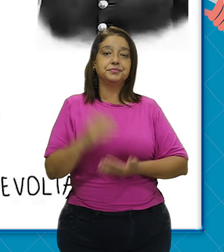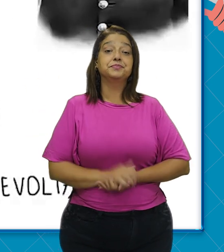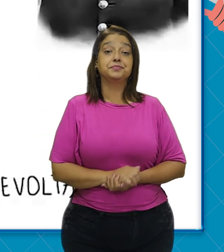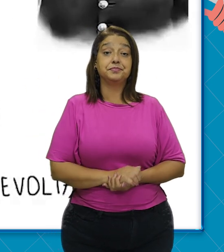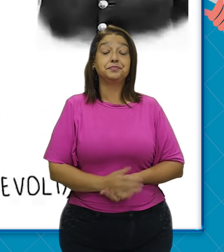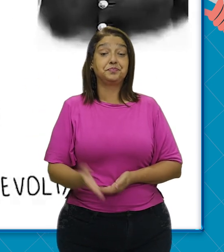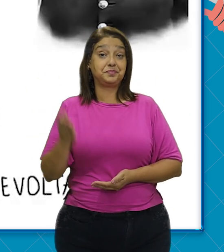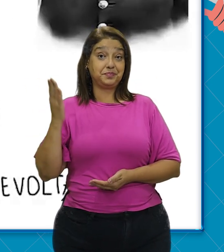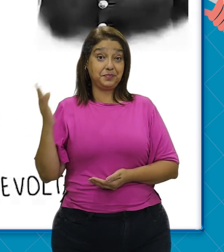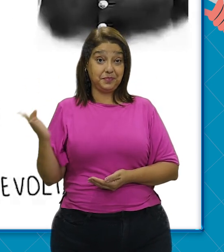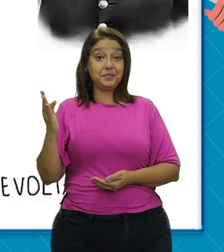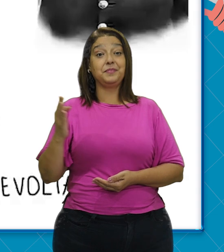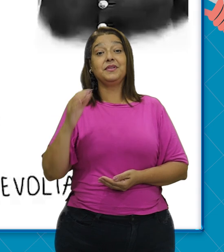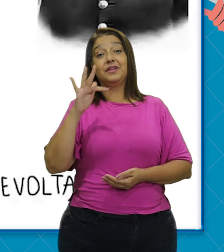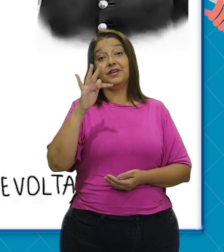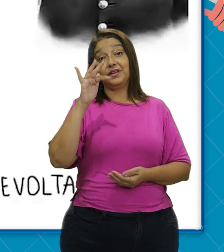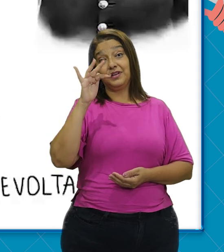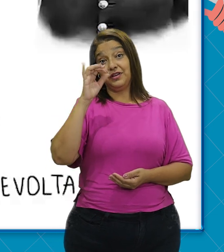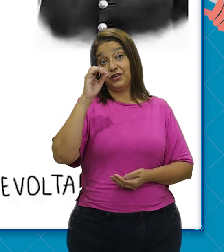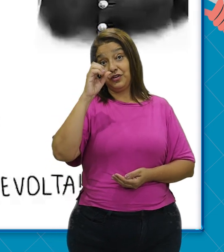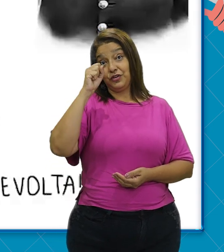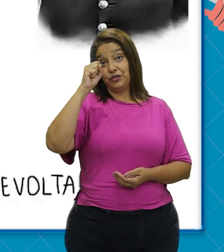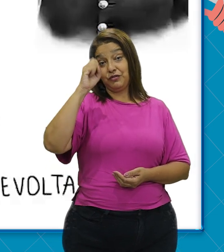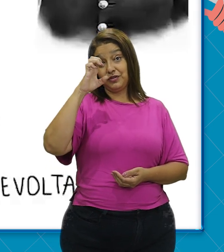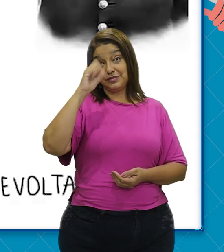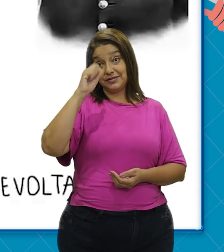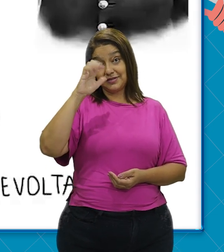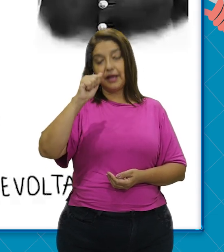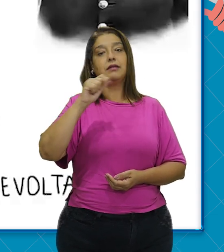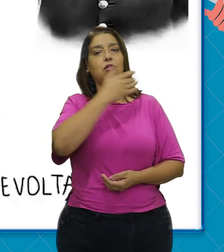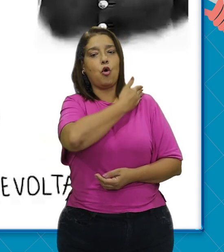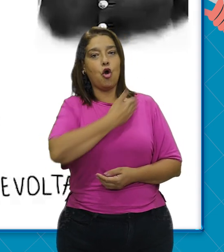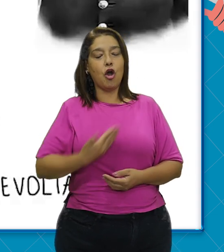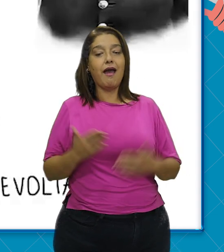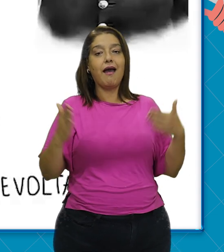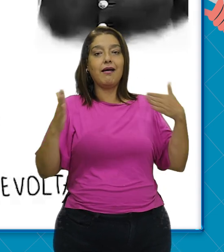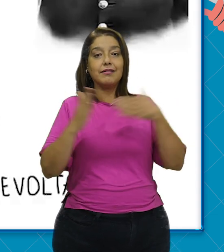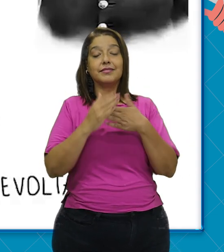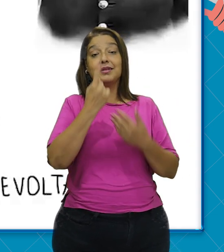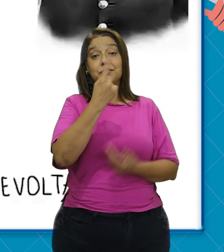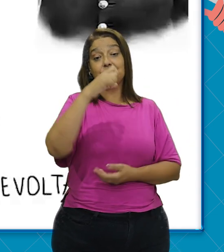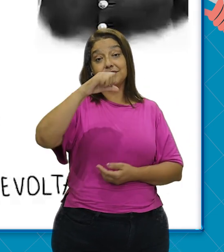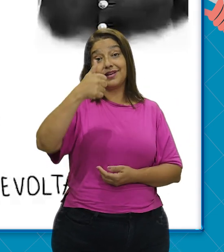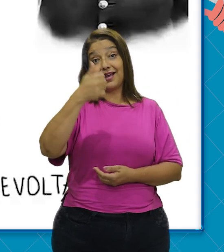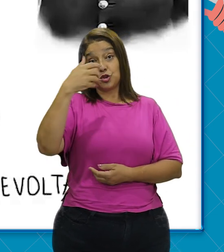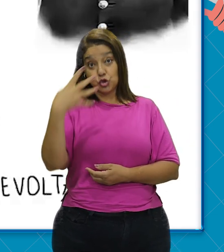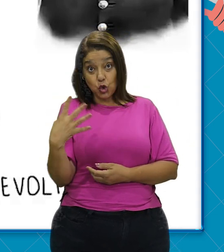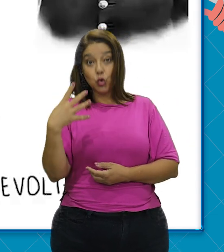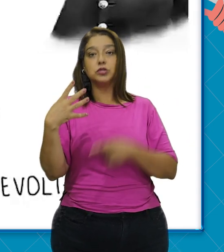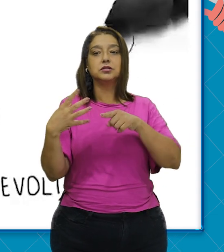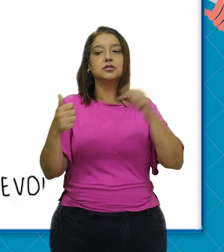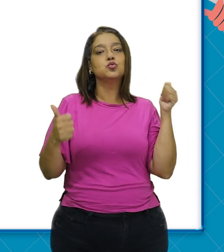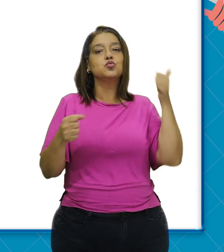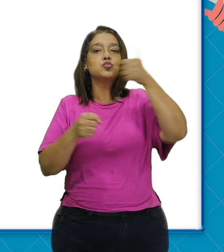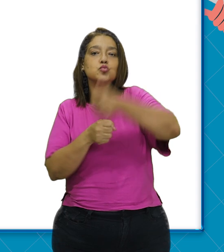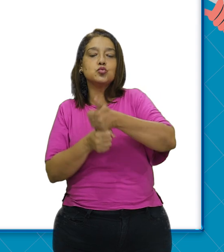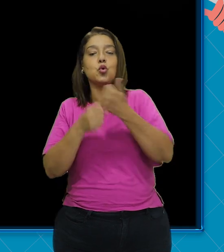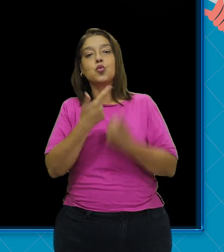Marechal Hermes da Fonseca governou até 1914, quando foi sucedido por um mineiro chamado Venceslau